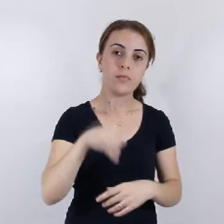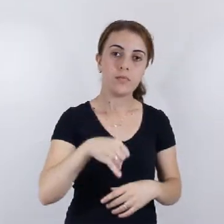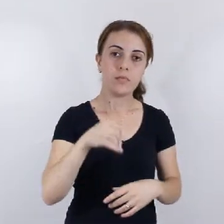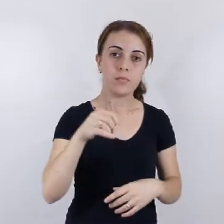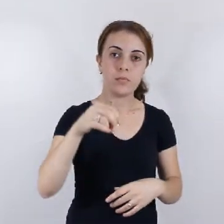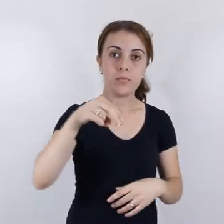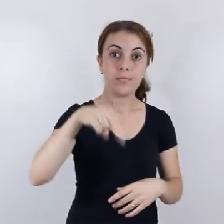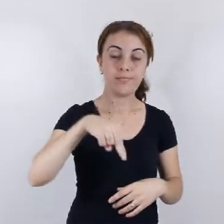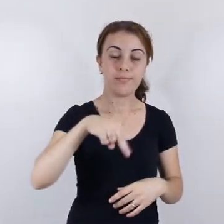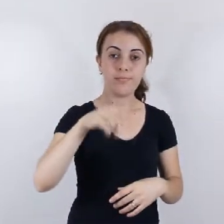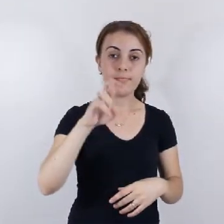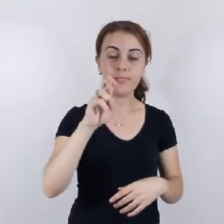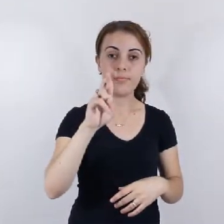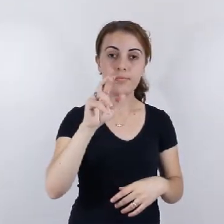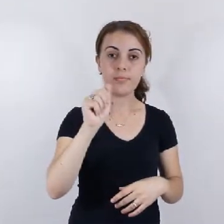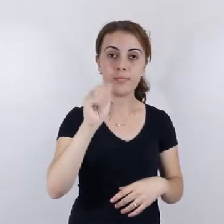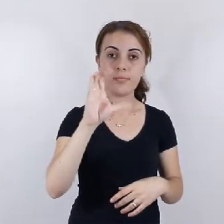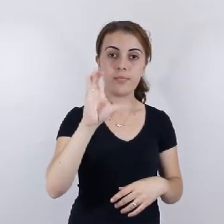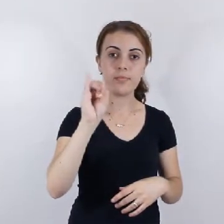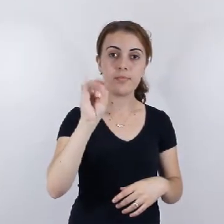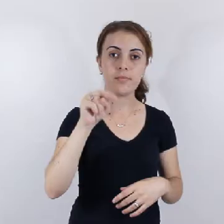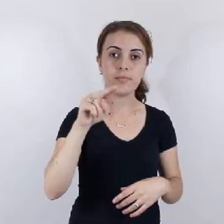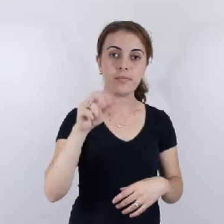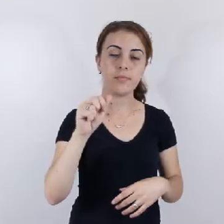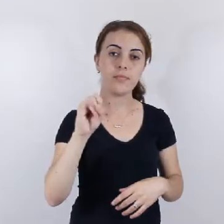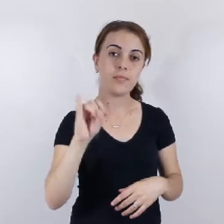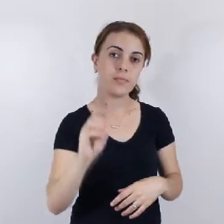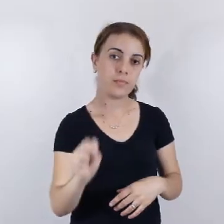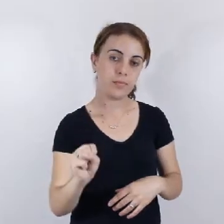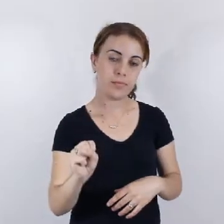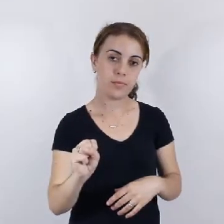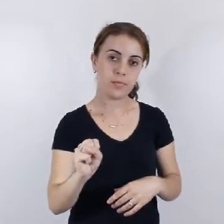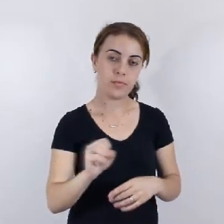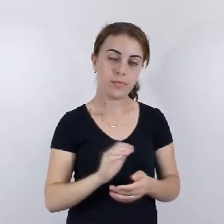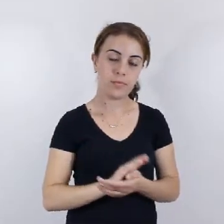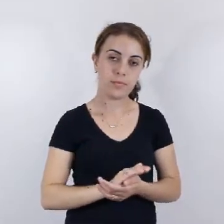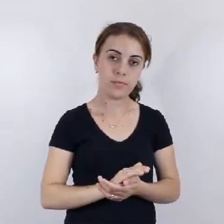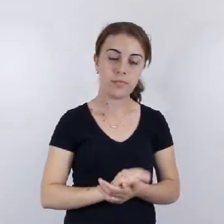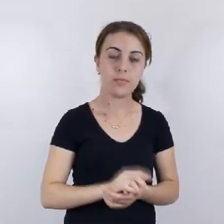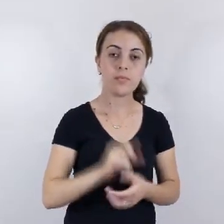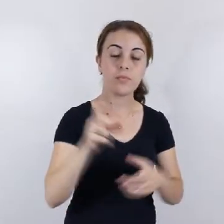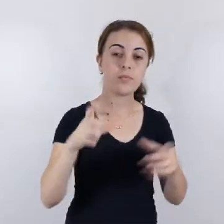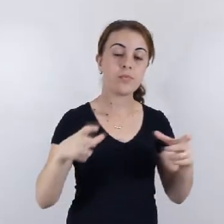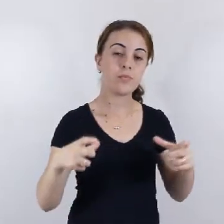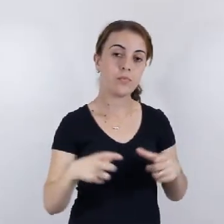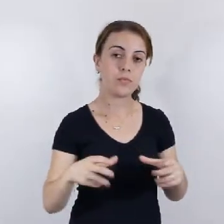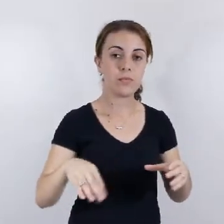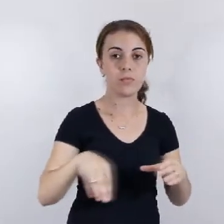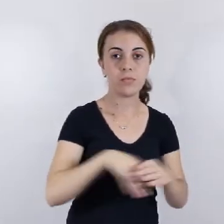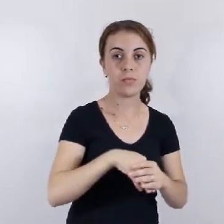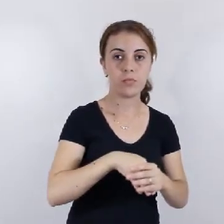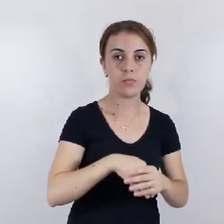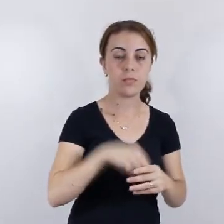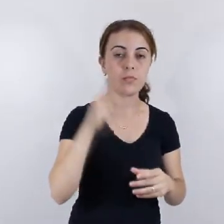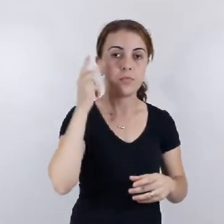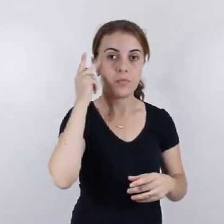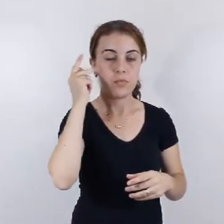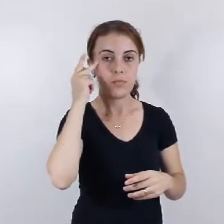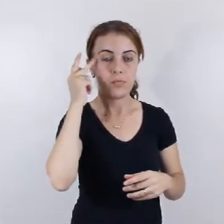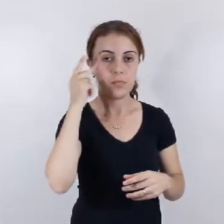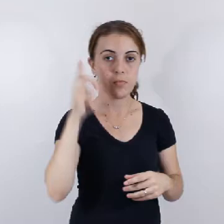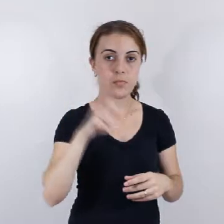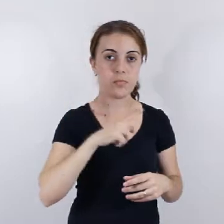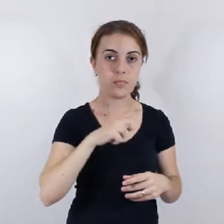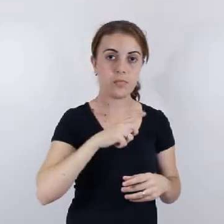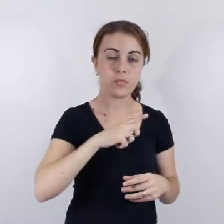os irracionais e os reais. O conjunto dos naturais, que é representado pela letra N,